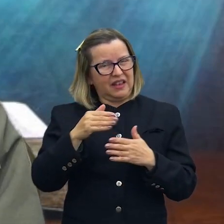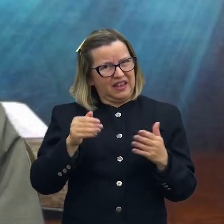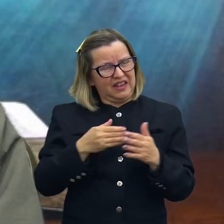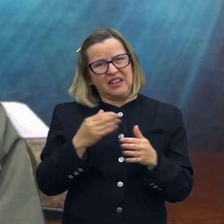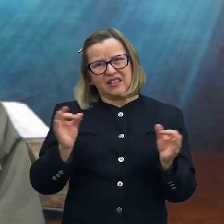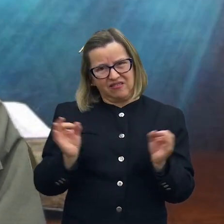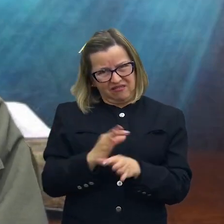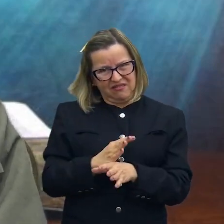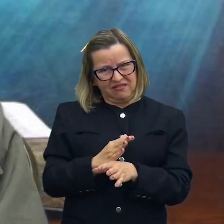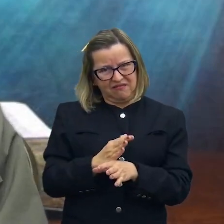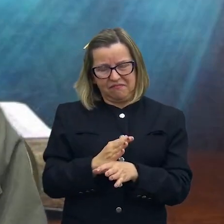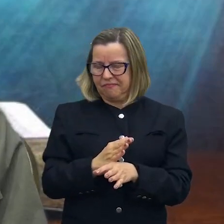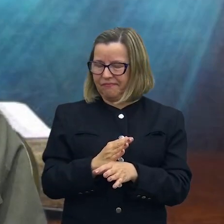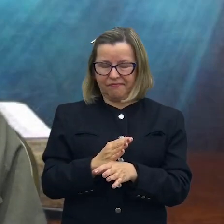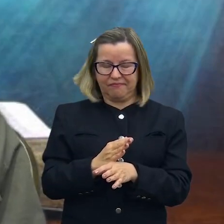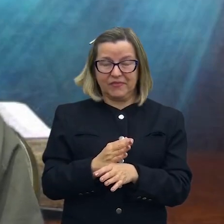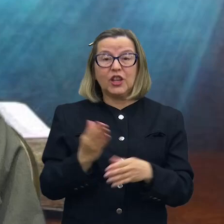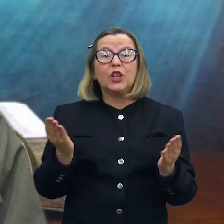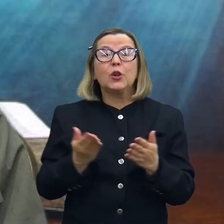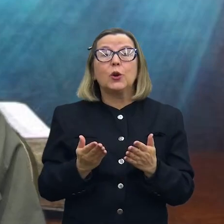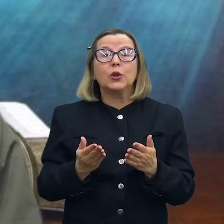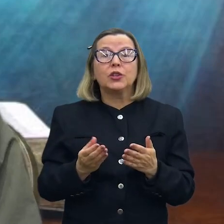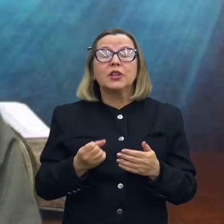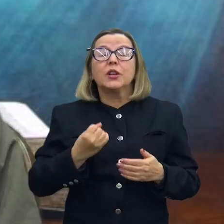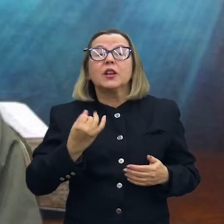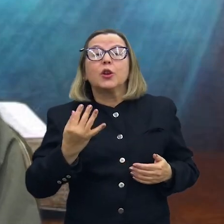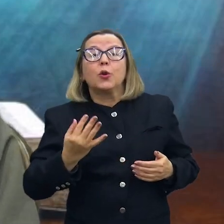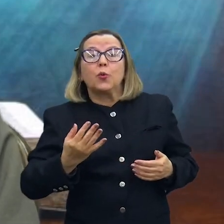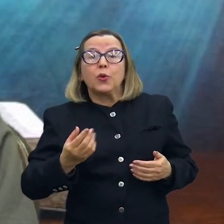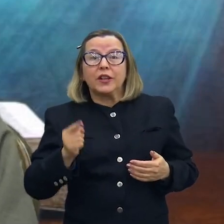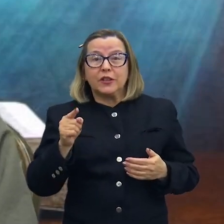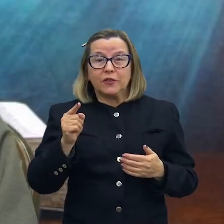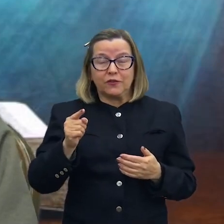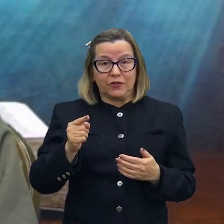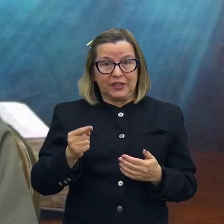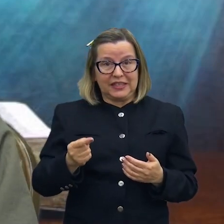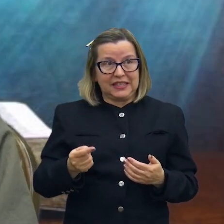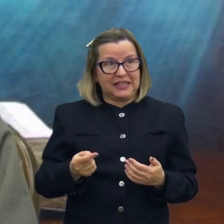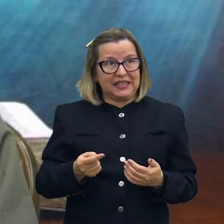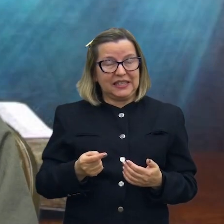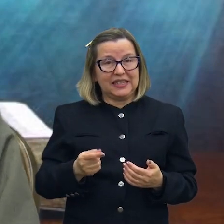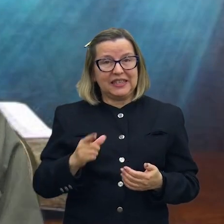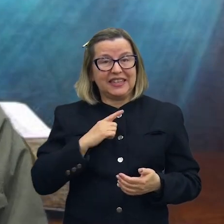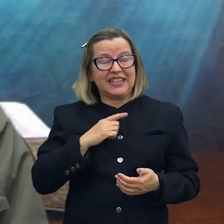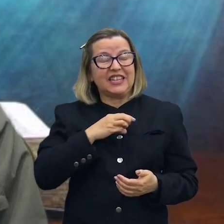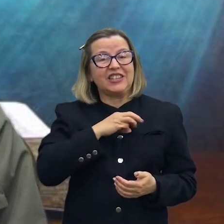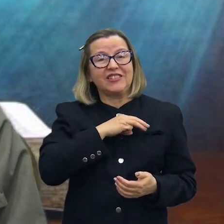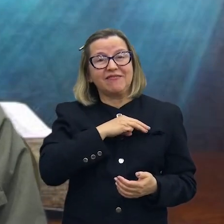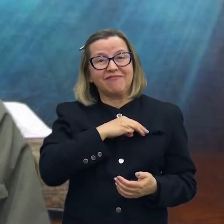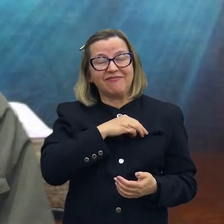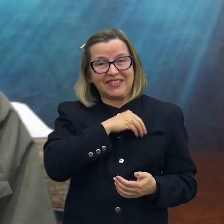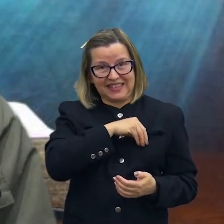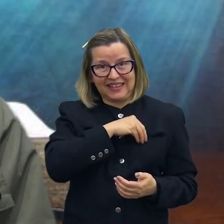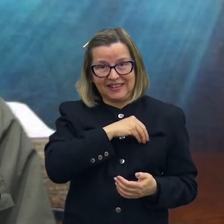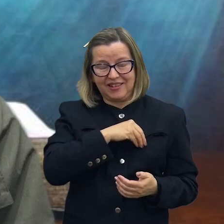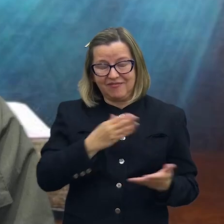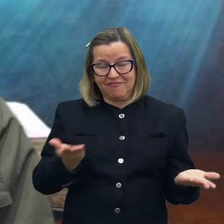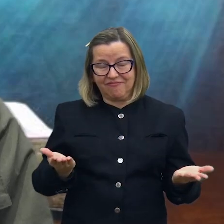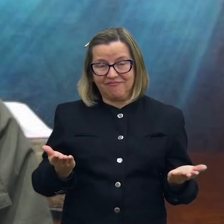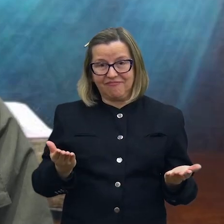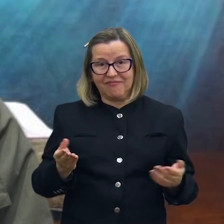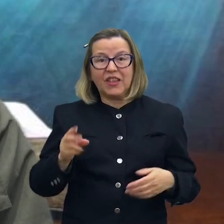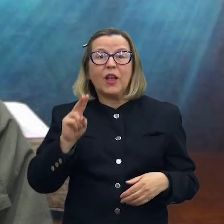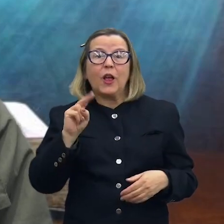dava. Hoje você ganha quanto? 5, 6, 10? Está dando?